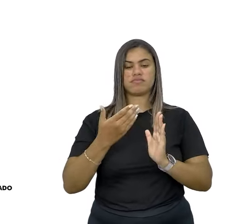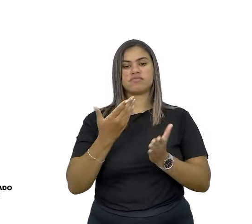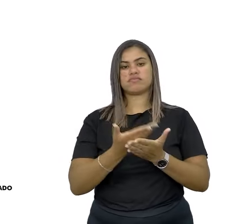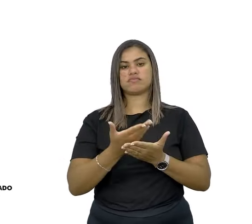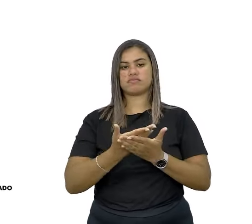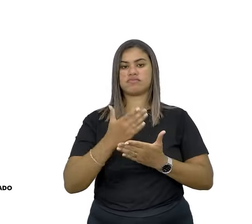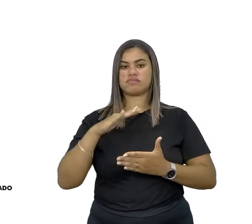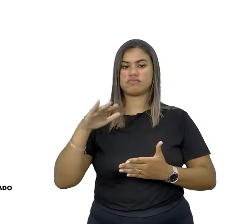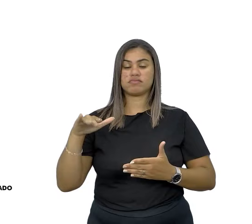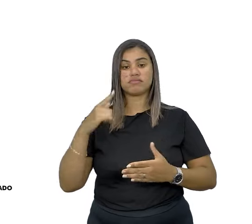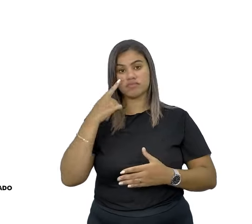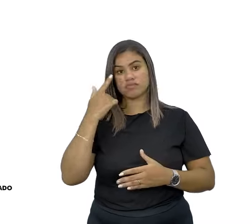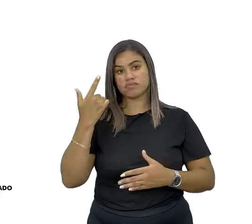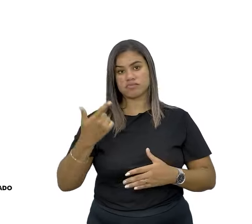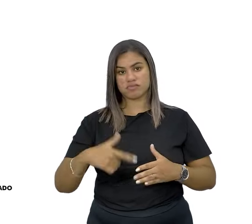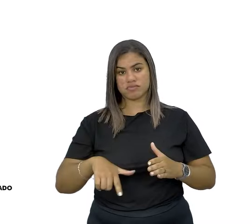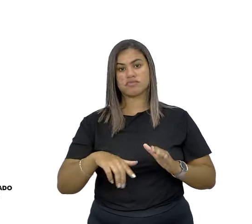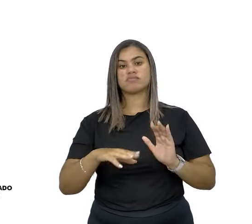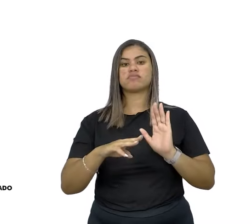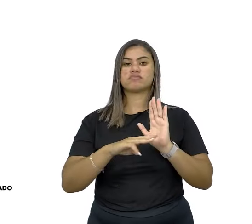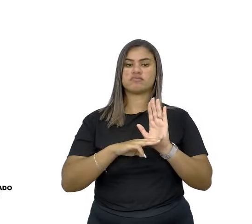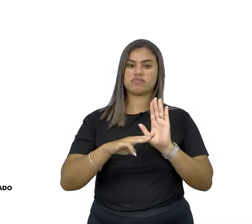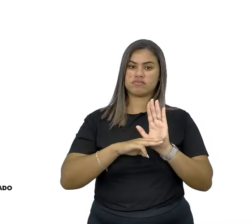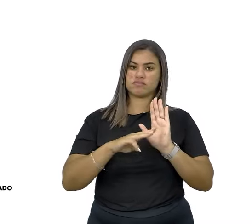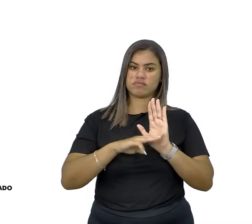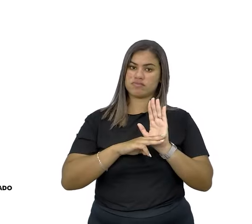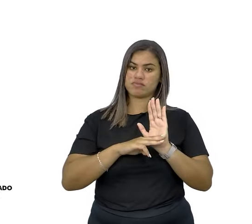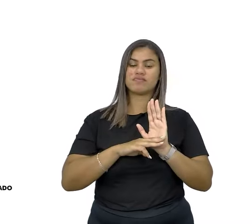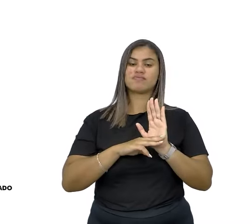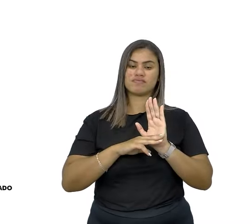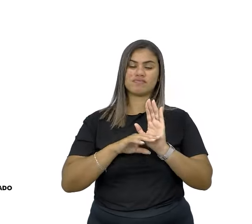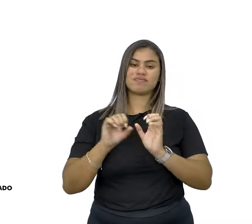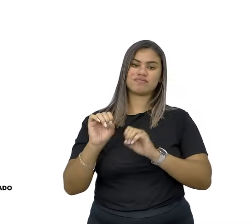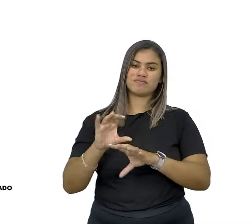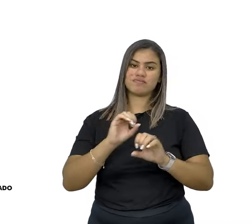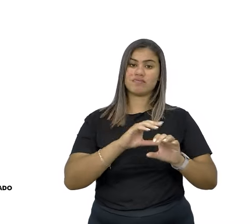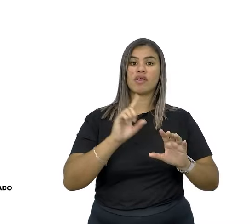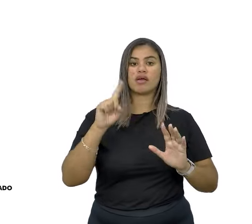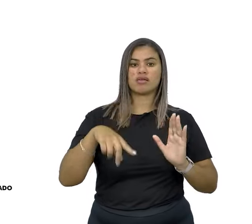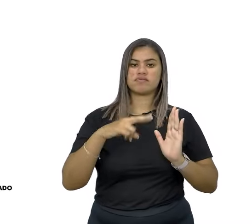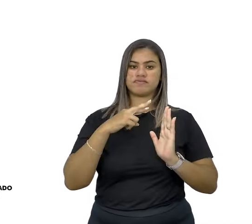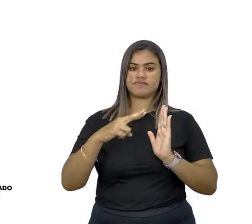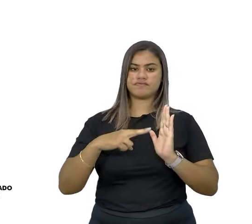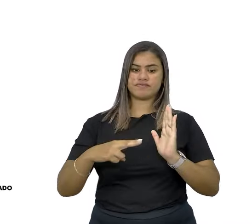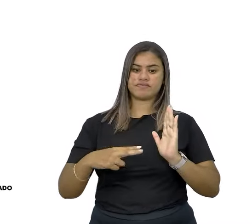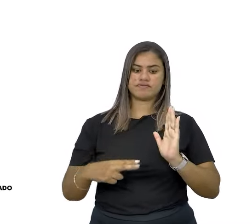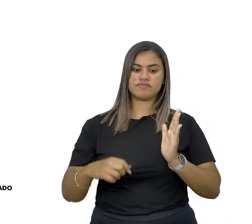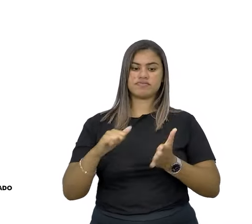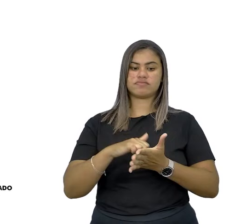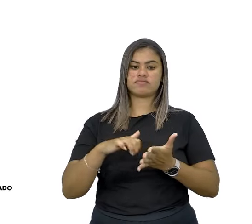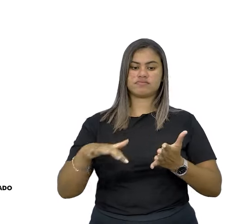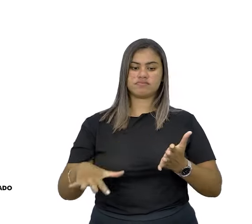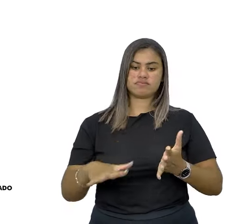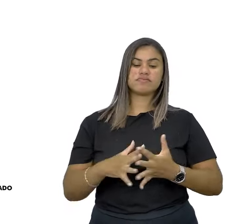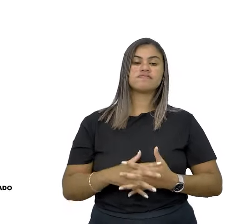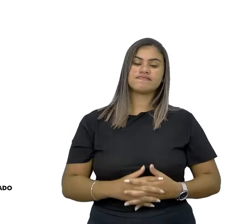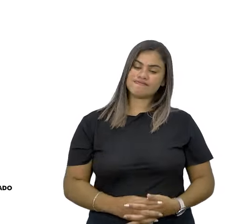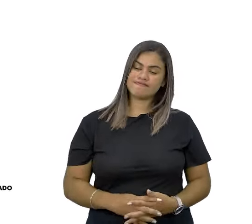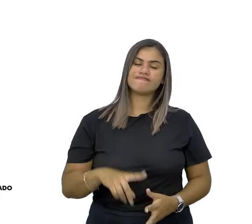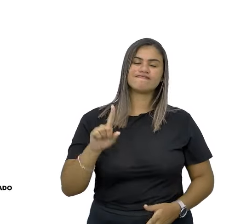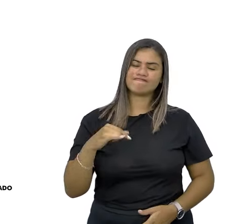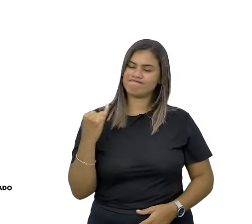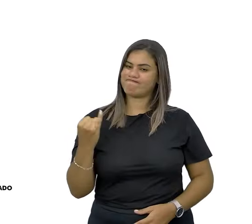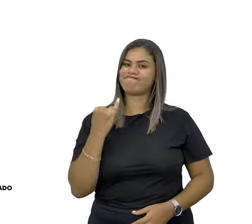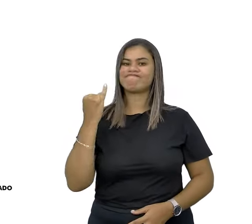Outro movimento didático e metodológico dentro do iniciando é essa leitura coletiva das atividades, que é muito